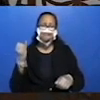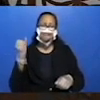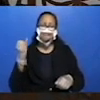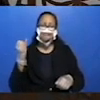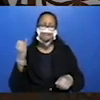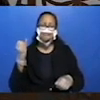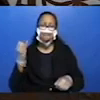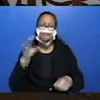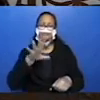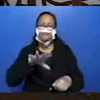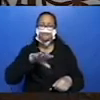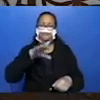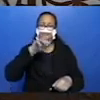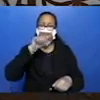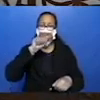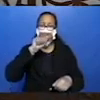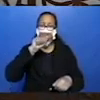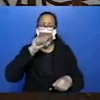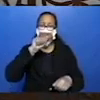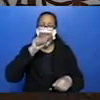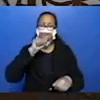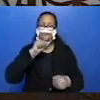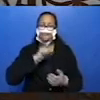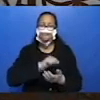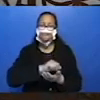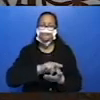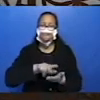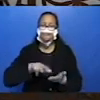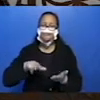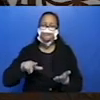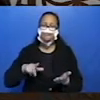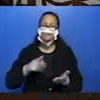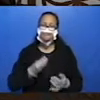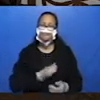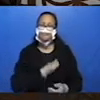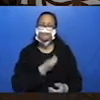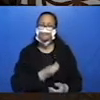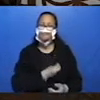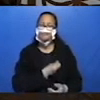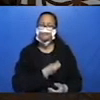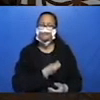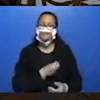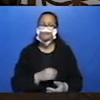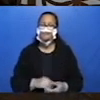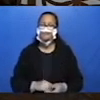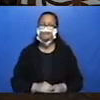na respiração dos seres vivos. Certo?